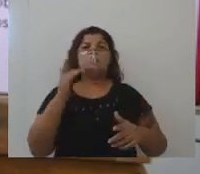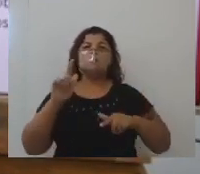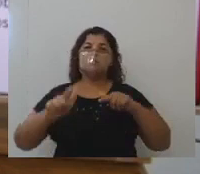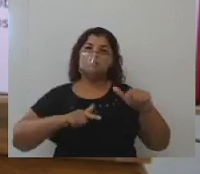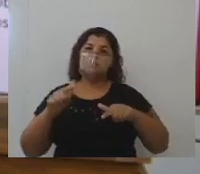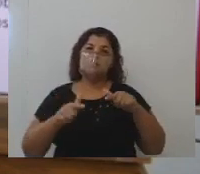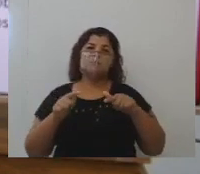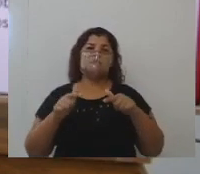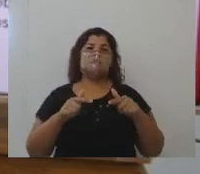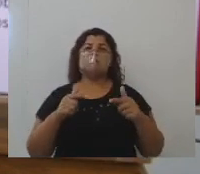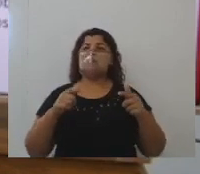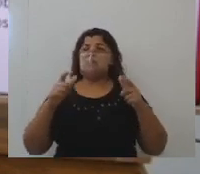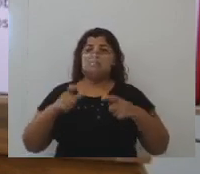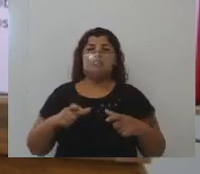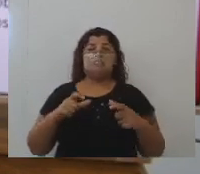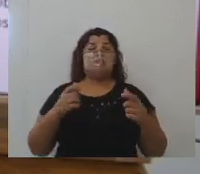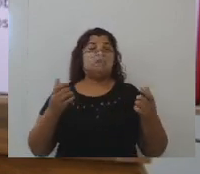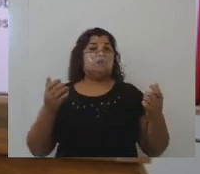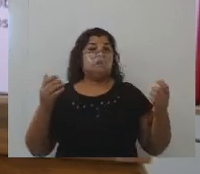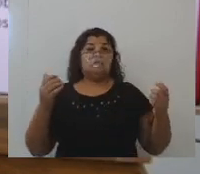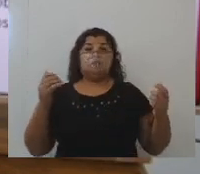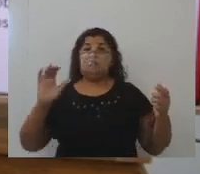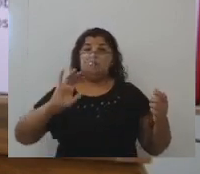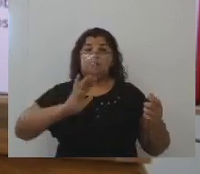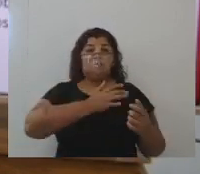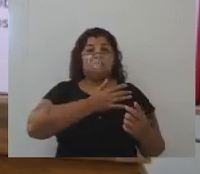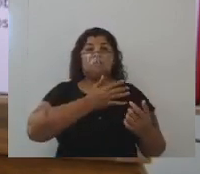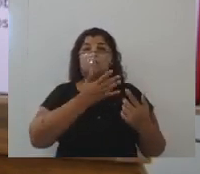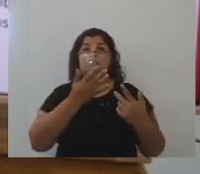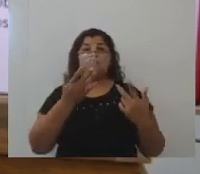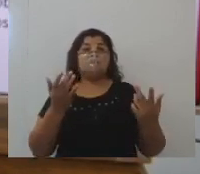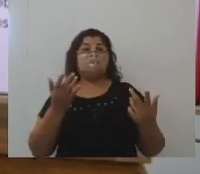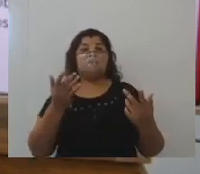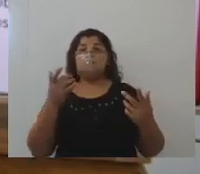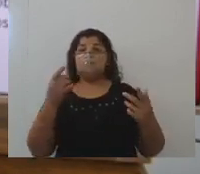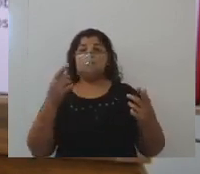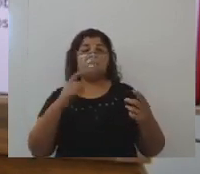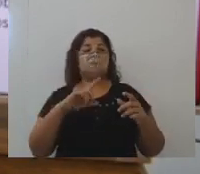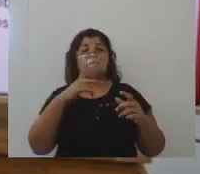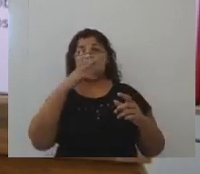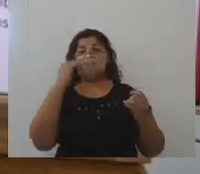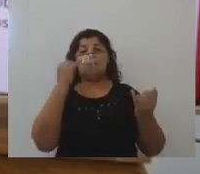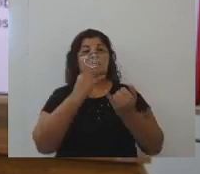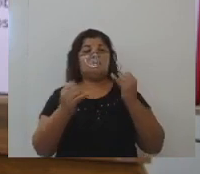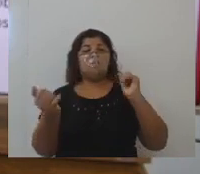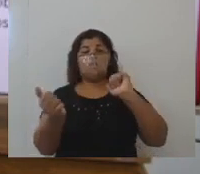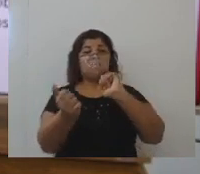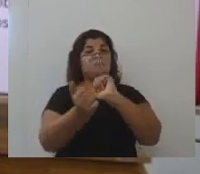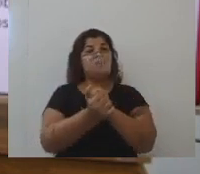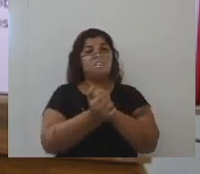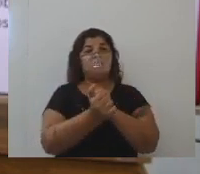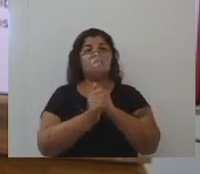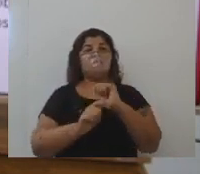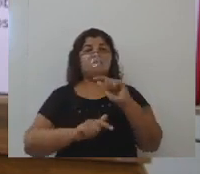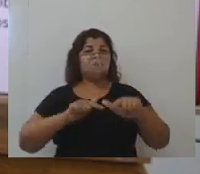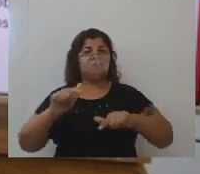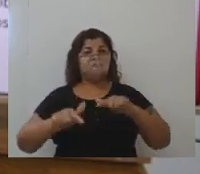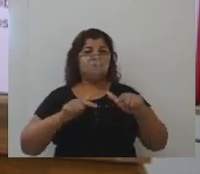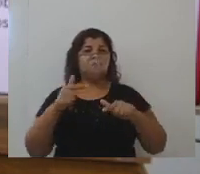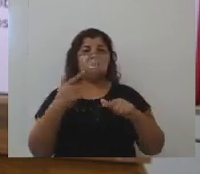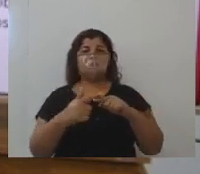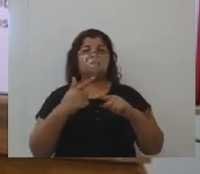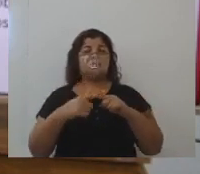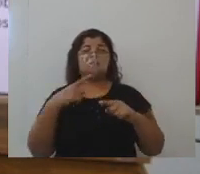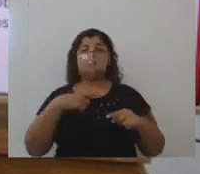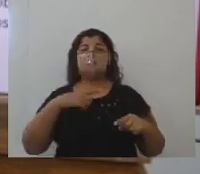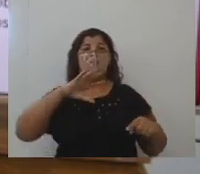trabalham em péssimas condições de trabalho, e a gente chega até a falar análogas ao trabalho escravo, porque elas chegam a um extremo